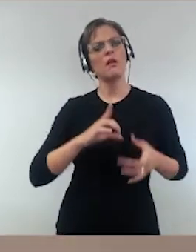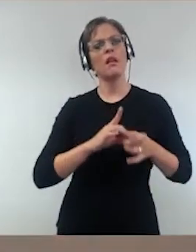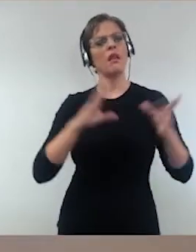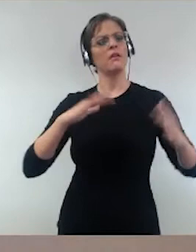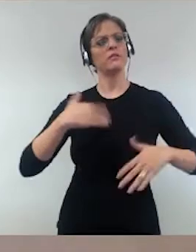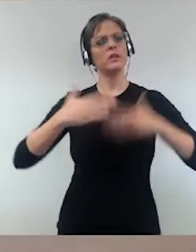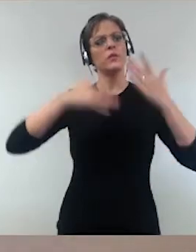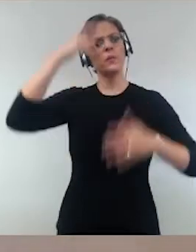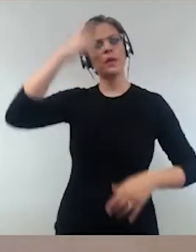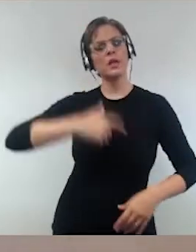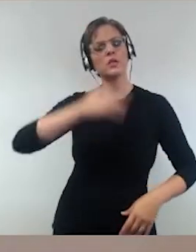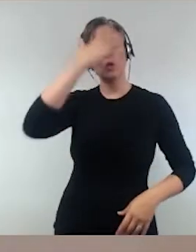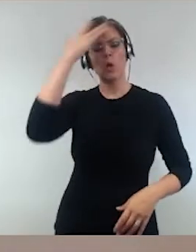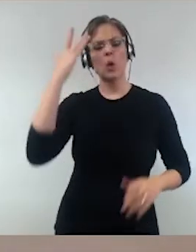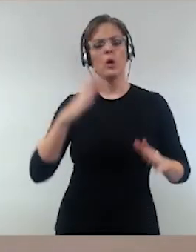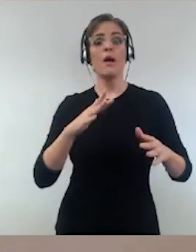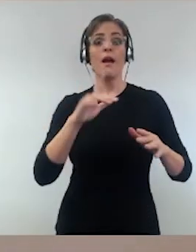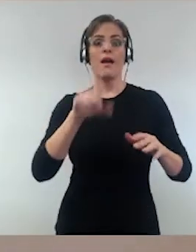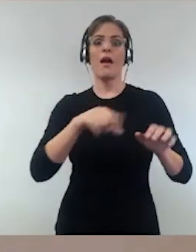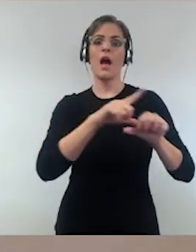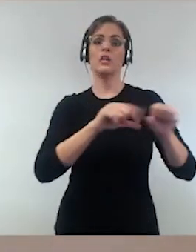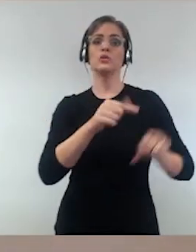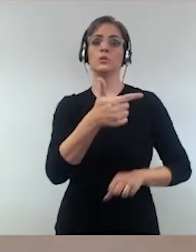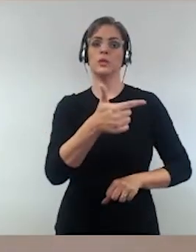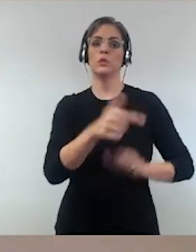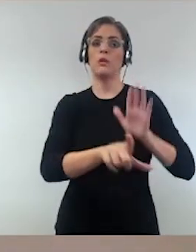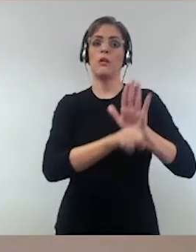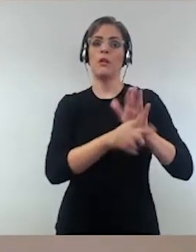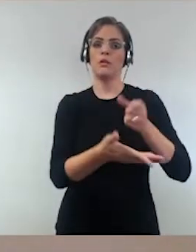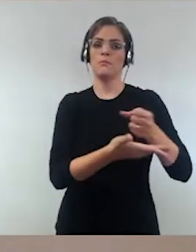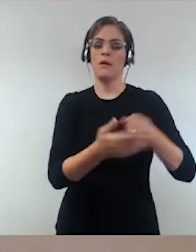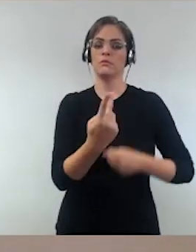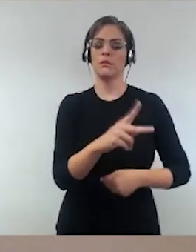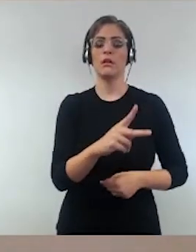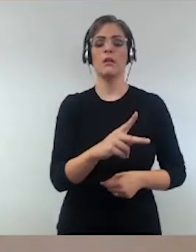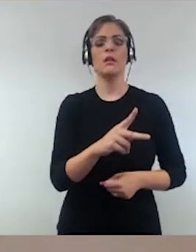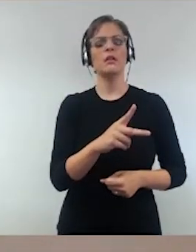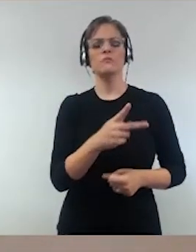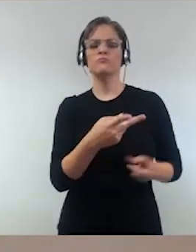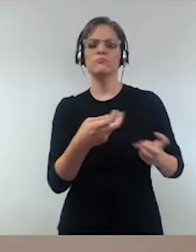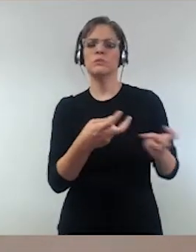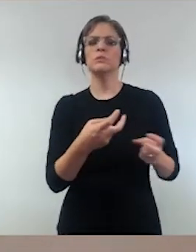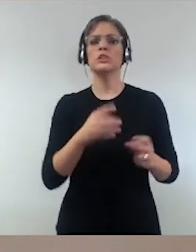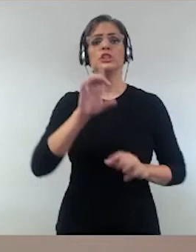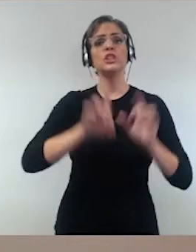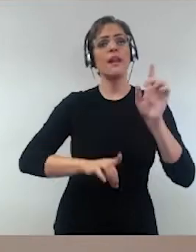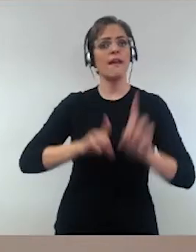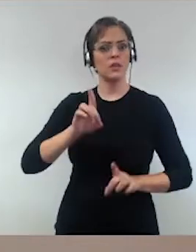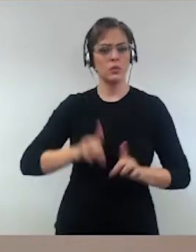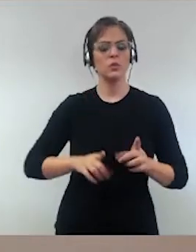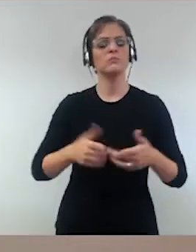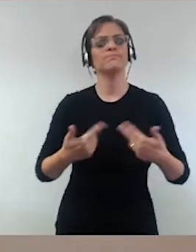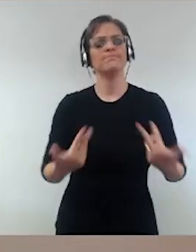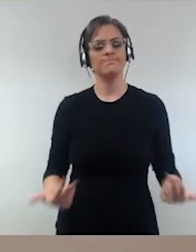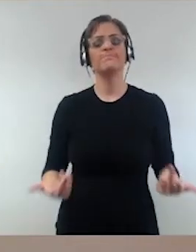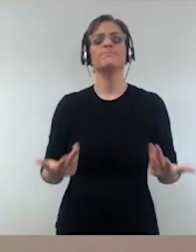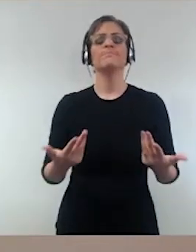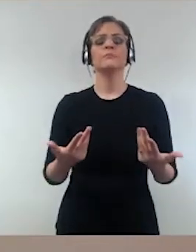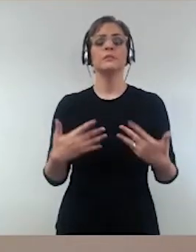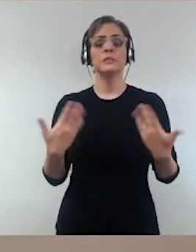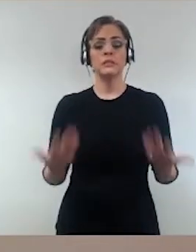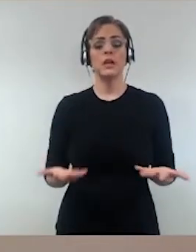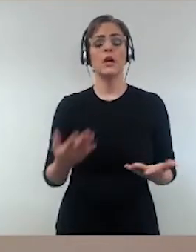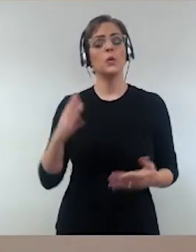artigo 2º da lei fundamental alemã, uma série de direitos. Eu diria que o mais importante deles é exatamente esse livre desenvolvimento